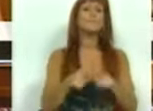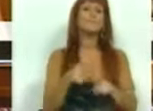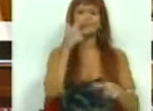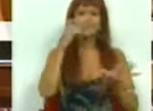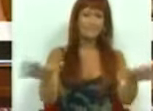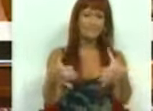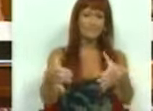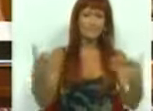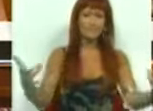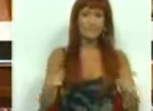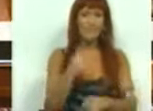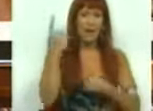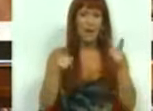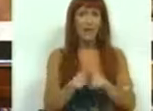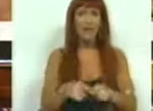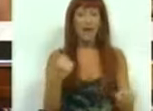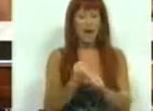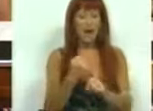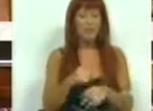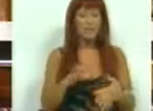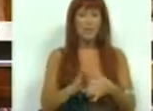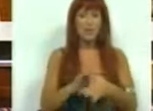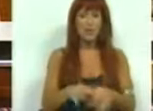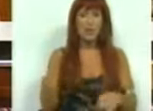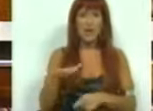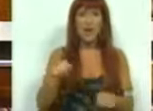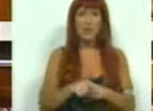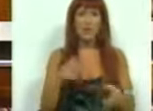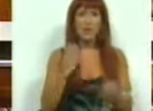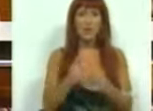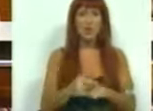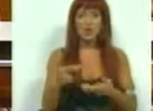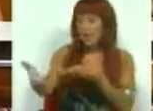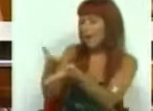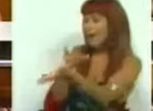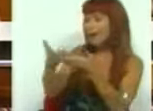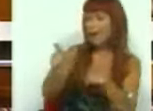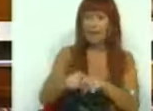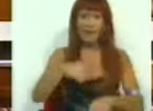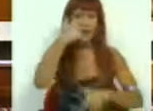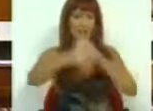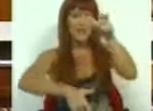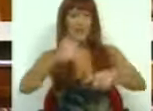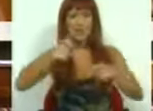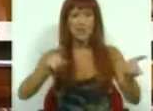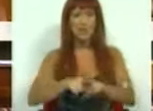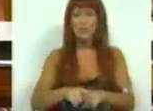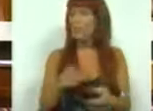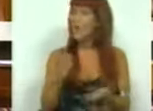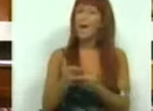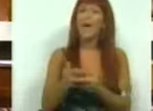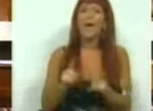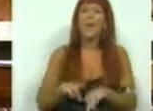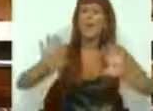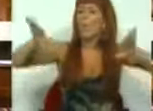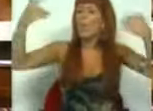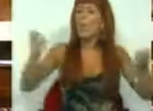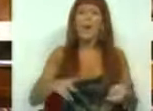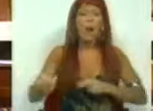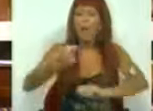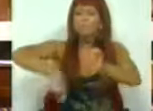suas comunidades. Por vezes a sua atividade traduz-se em atos que decorrem apenas da interação entre as pessoas e não assentam em qualquer